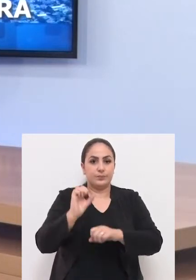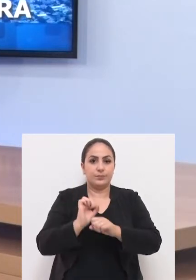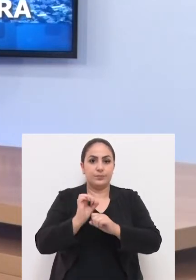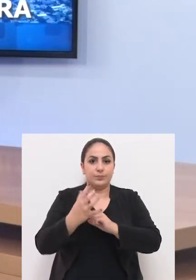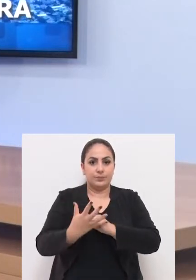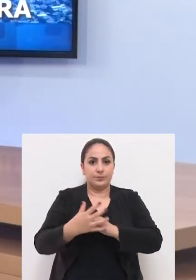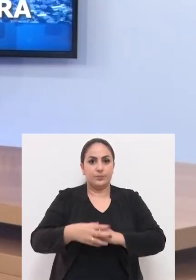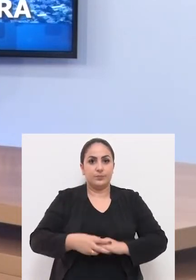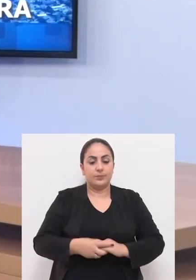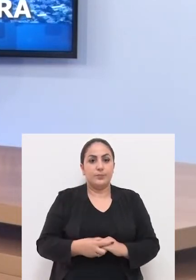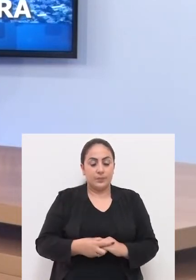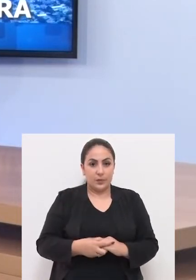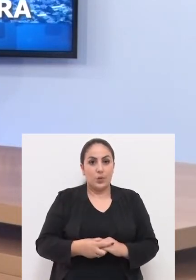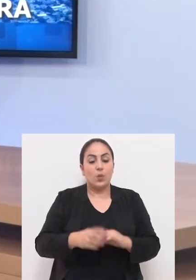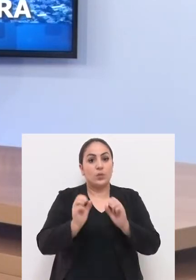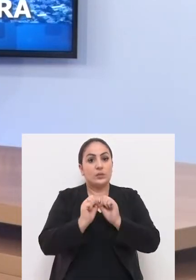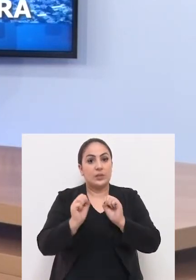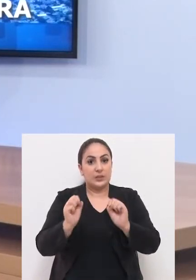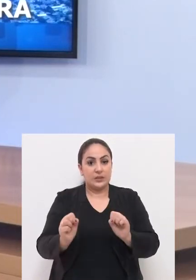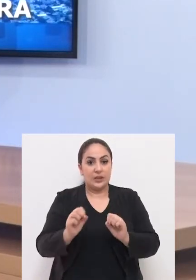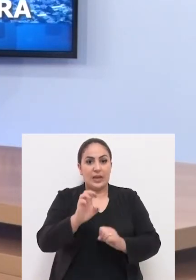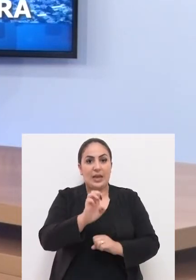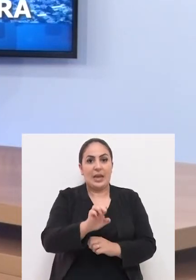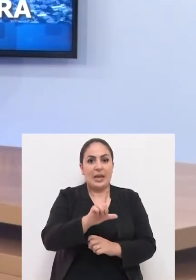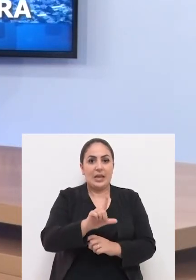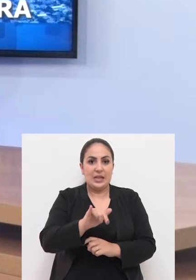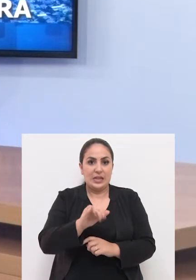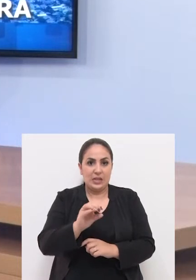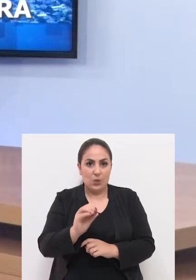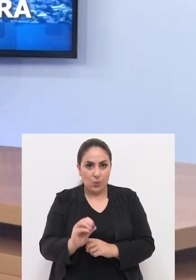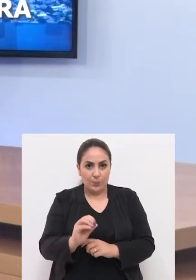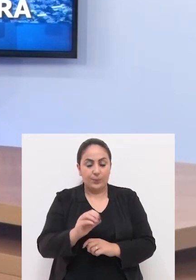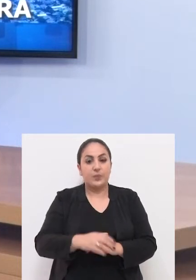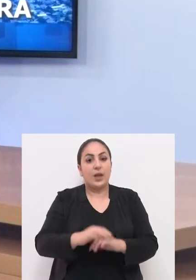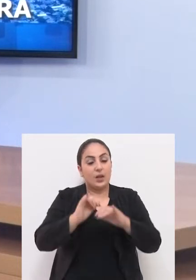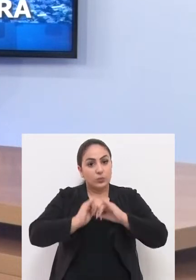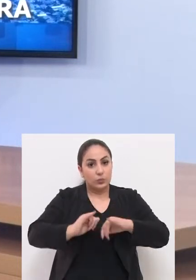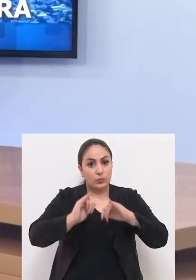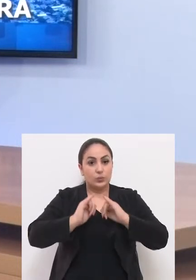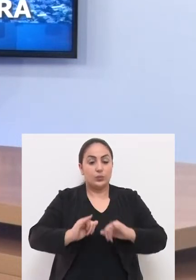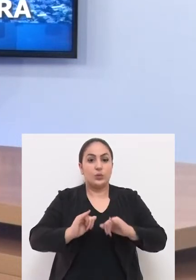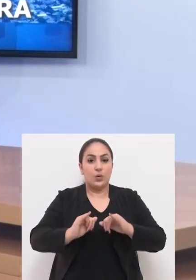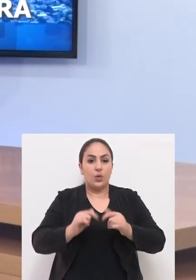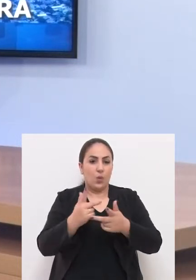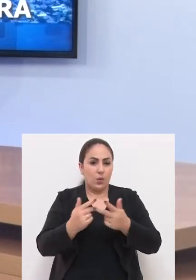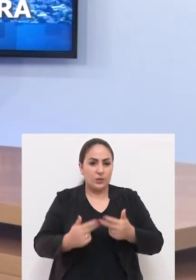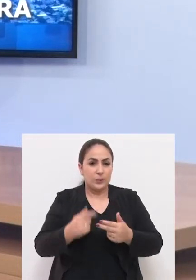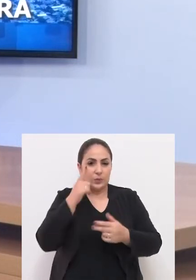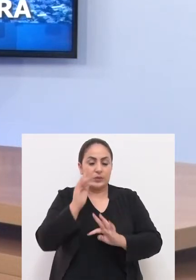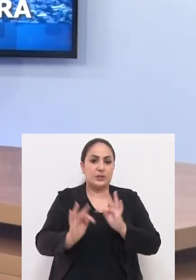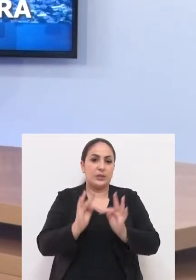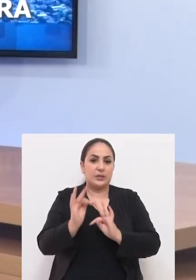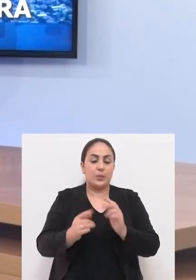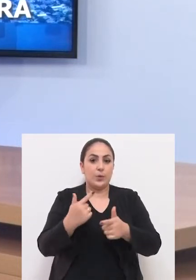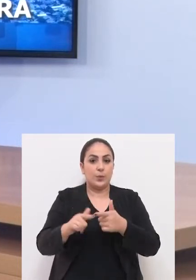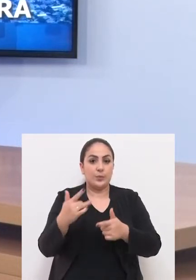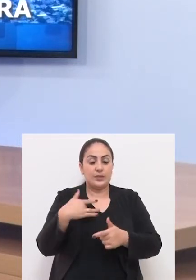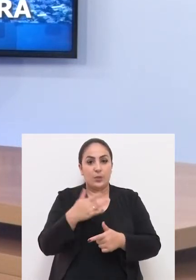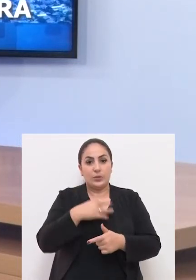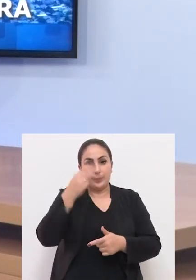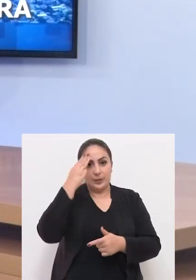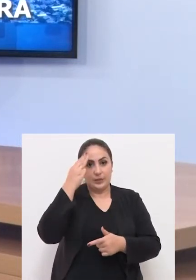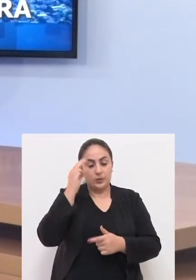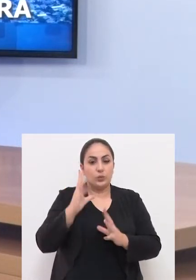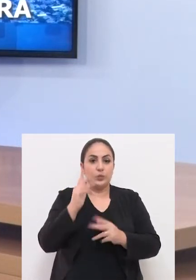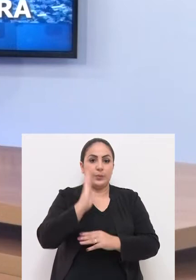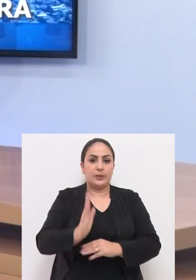o enfrentamento à pandemia. O secretário Hélio Angotti Neto anunciou medidas para tratar